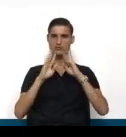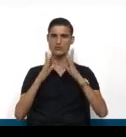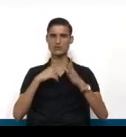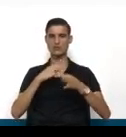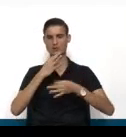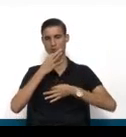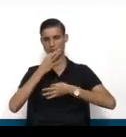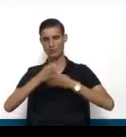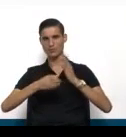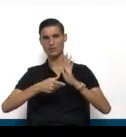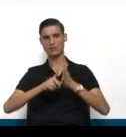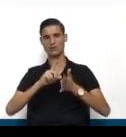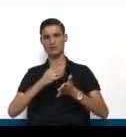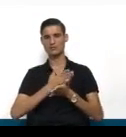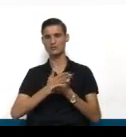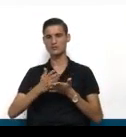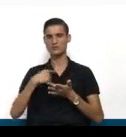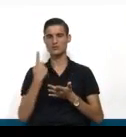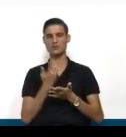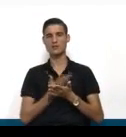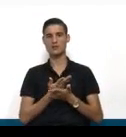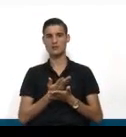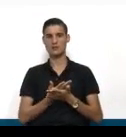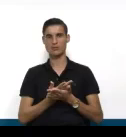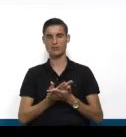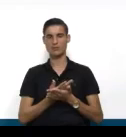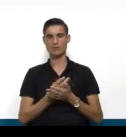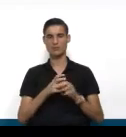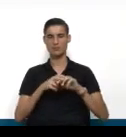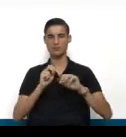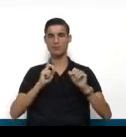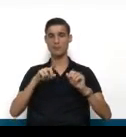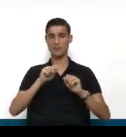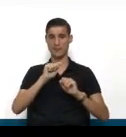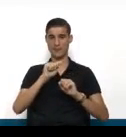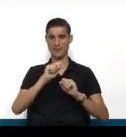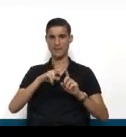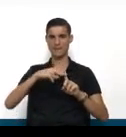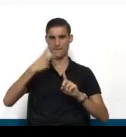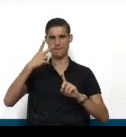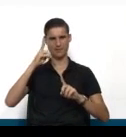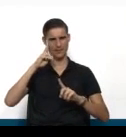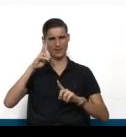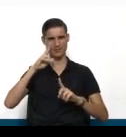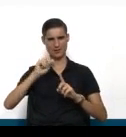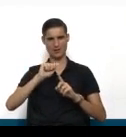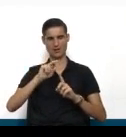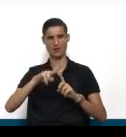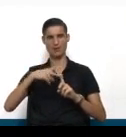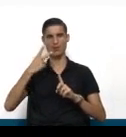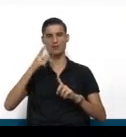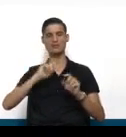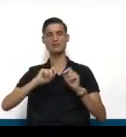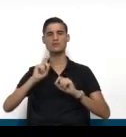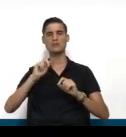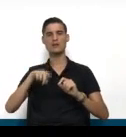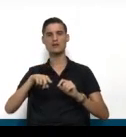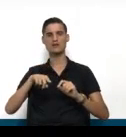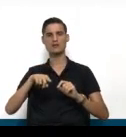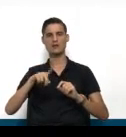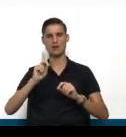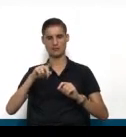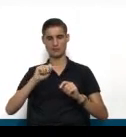estávamos comentando lá no início da nossa aula, ou seja, A ao quadrado. Quem que é esse A ao quadrado, né? Então,